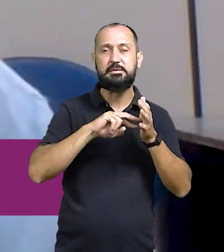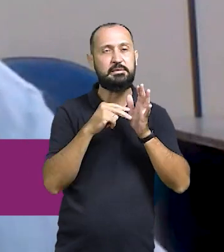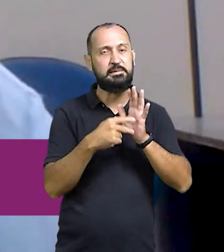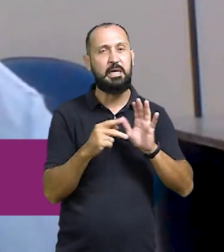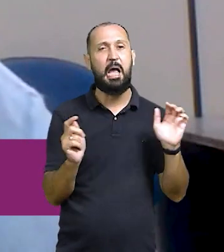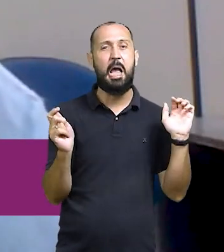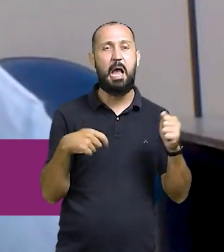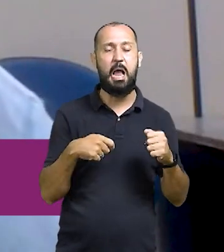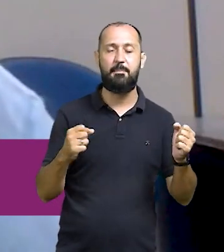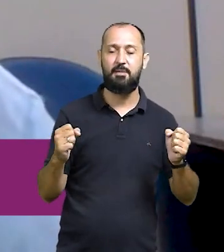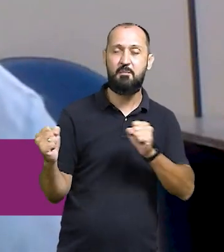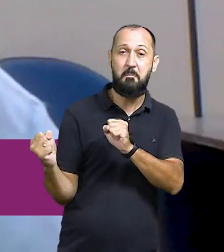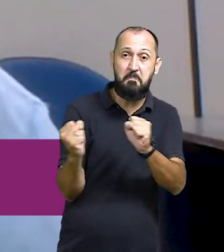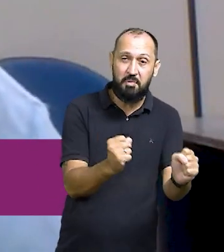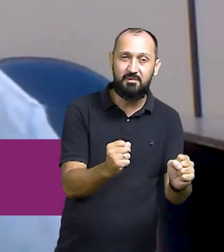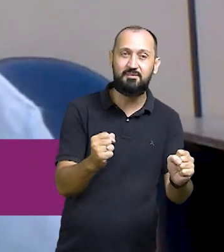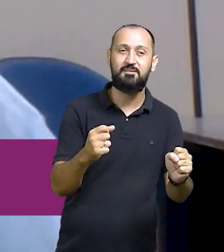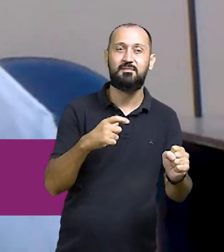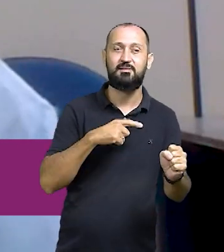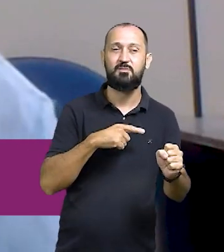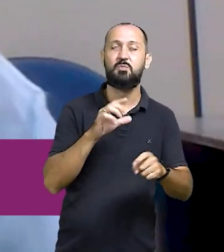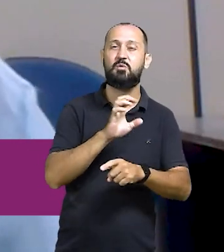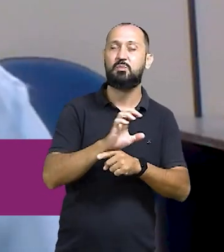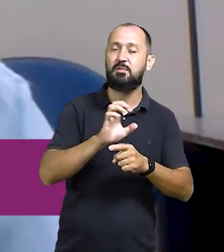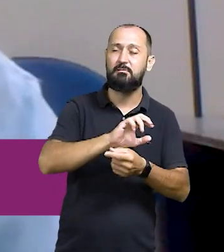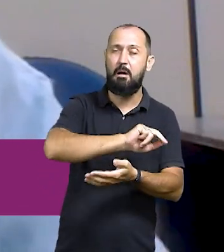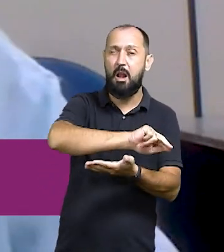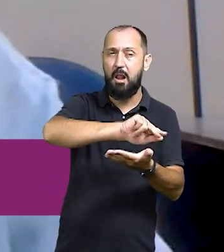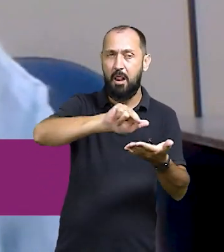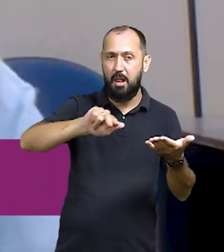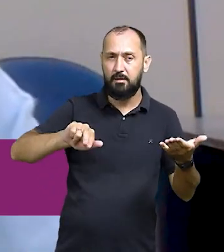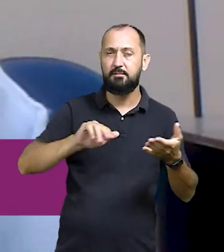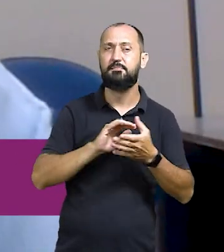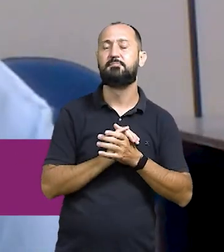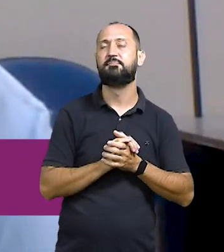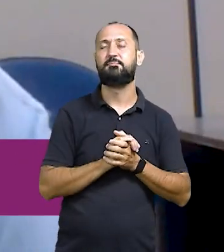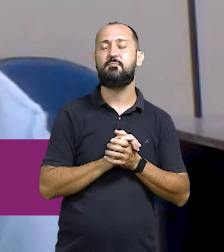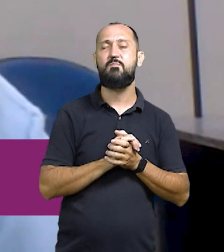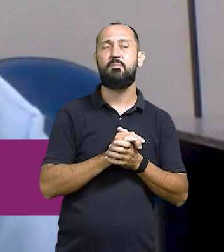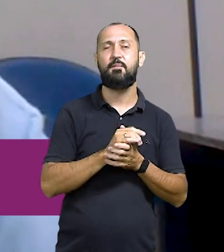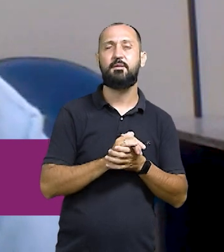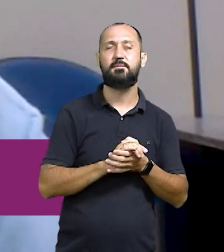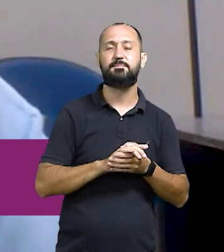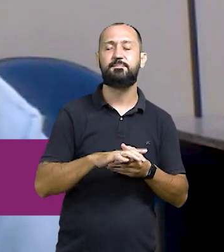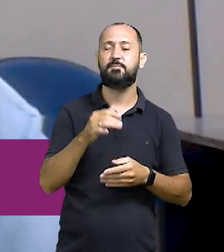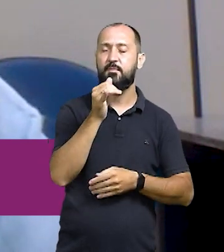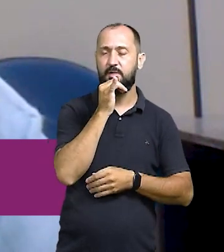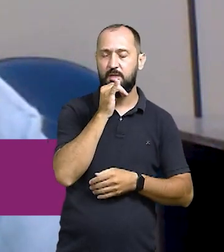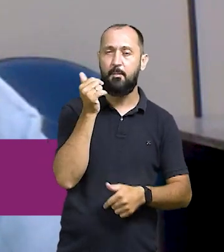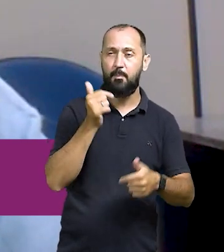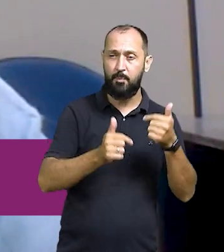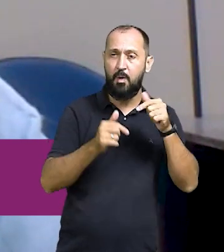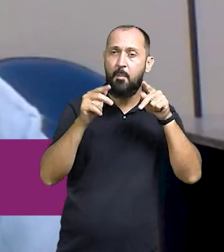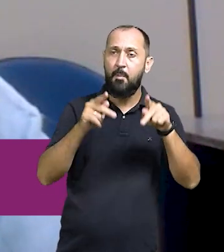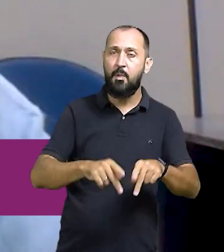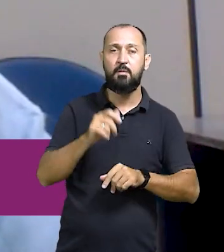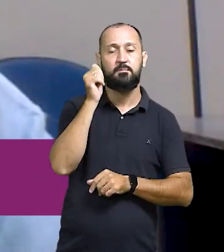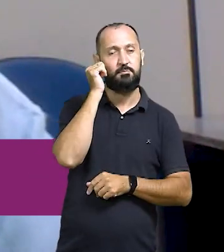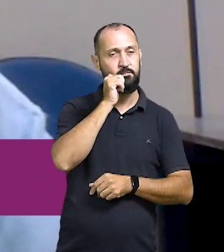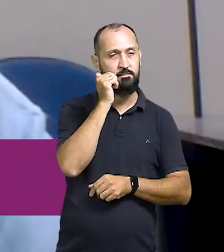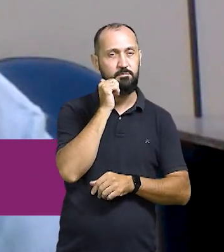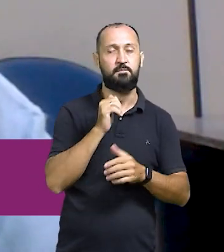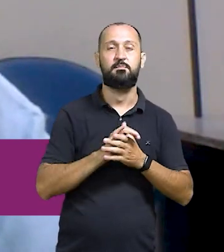da promoção de políticas públicas que representem o acesso, né, a oportunidades, né? Então,